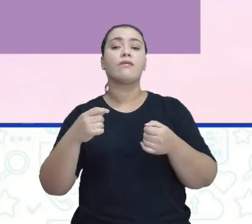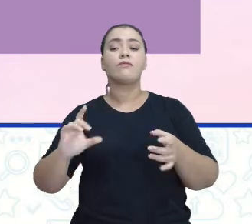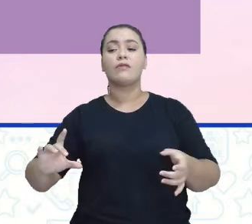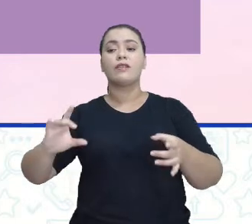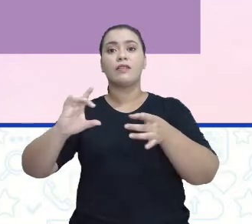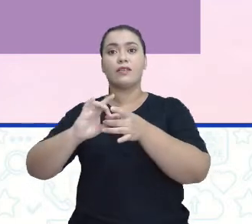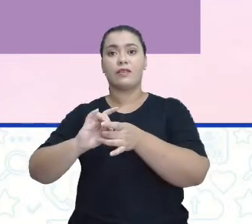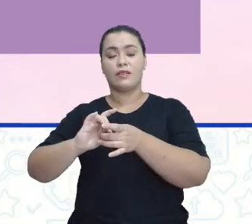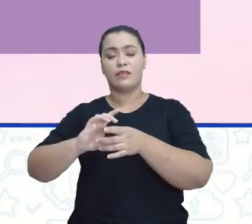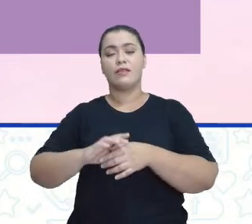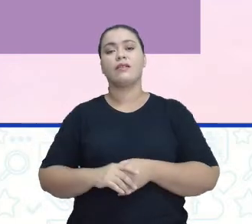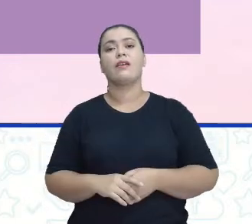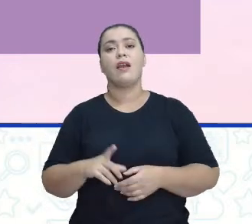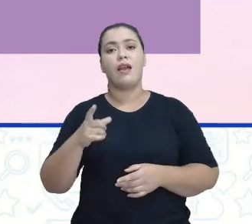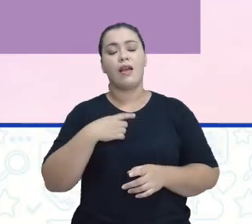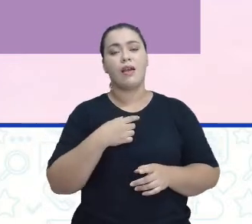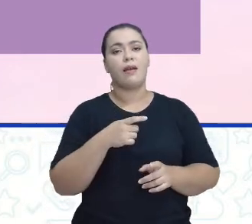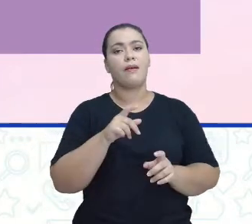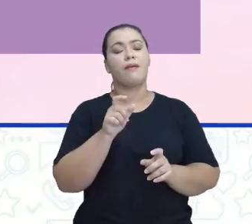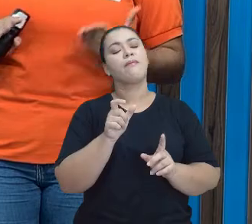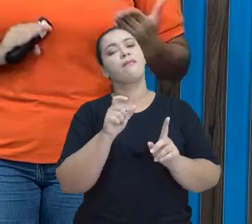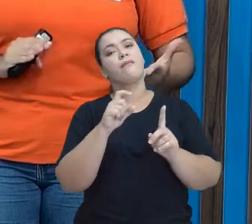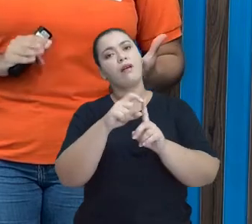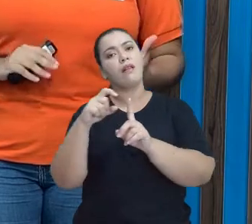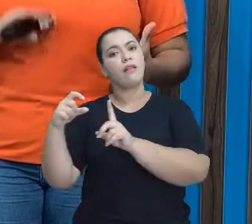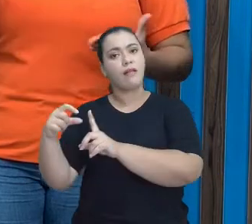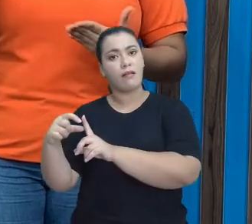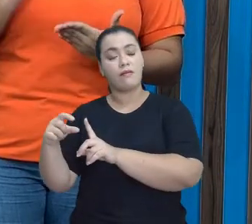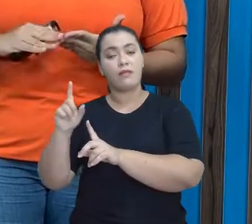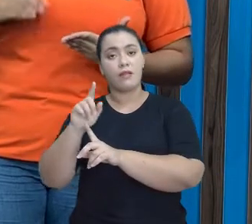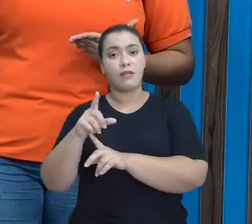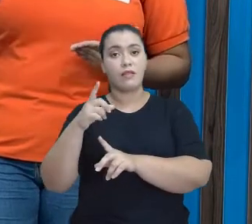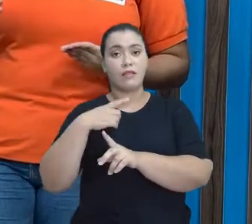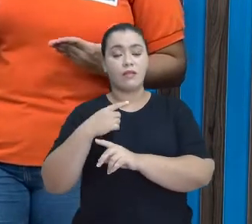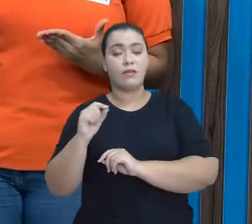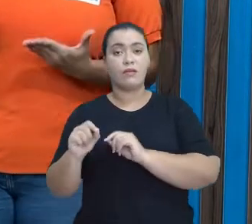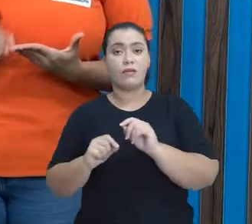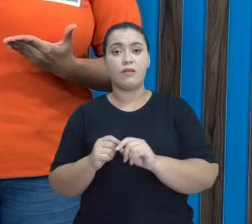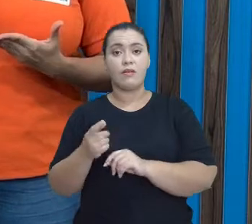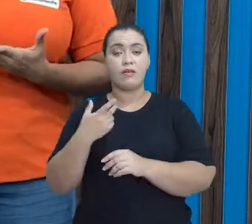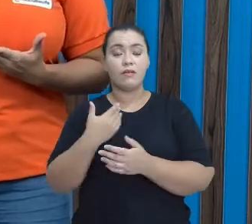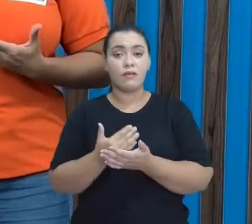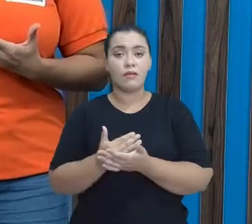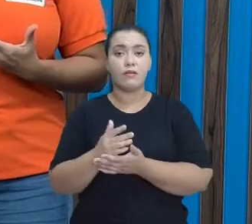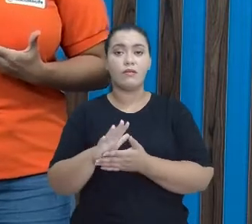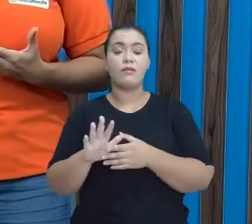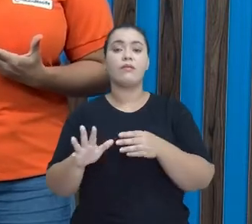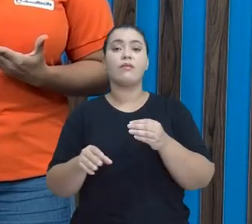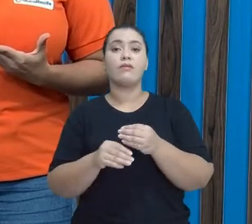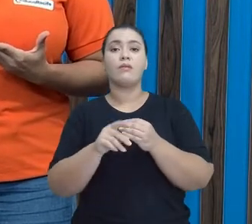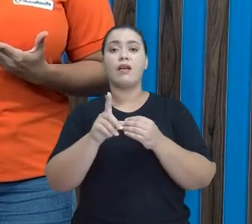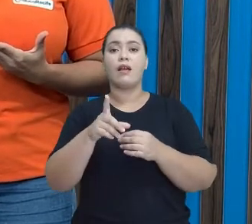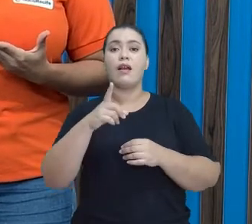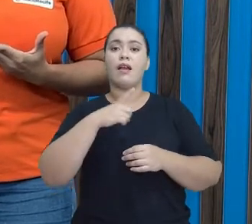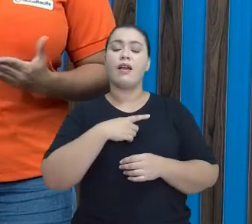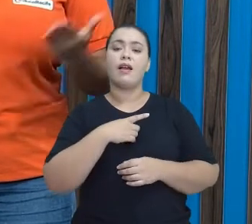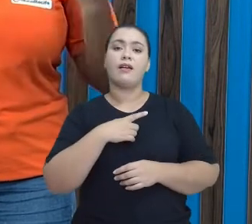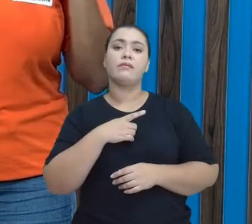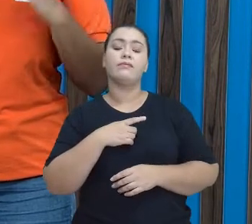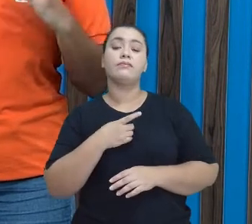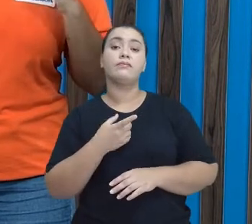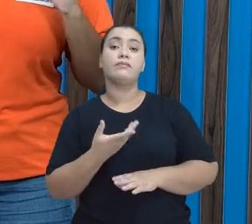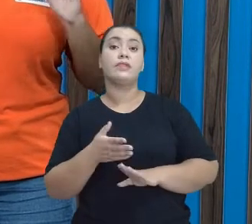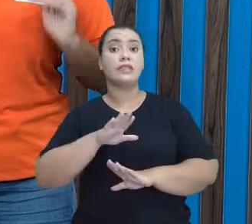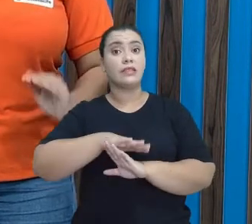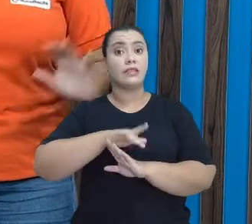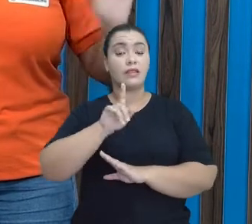ponte, né, entre as palavras. E aí, no caso aqui, elas introduzem o complemento indireto. Então, vocês